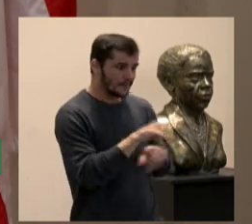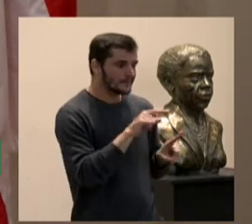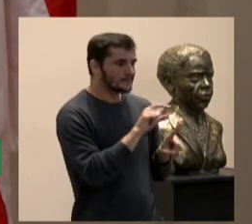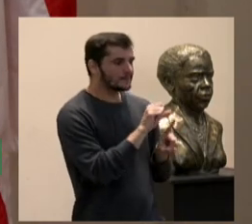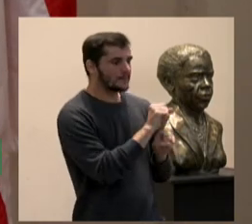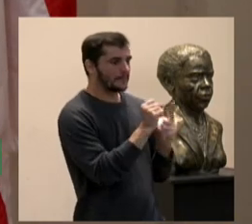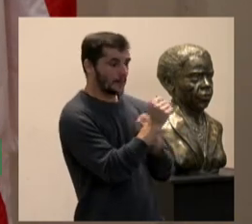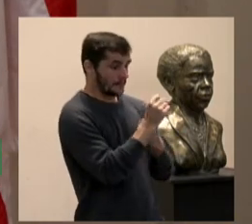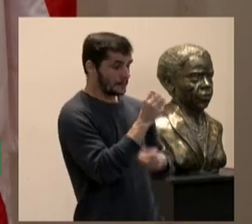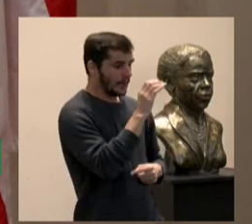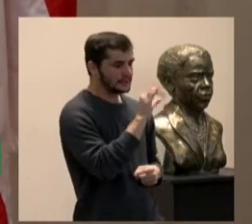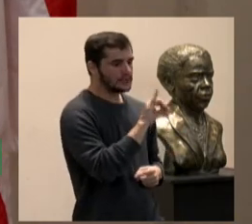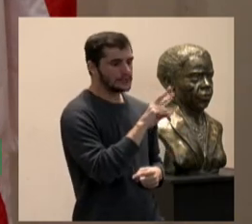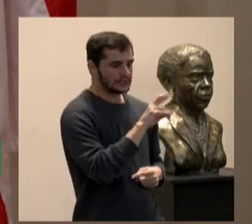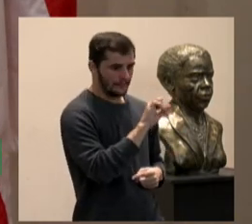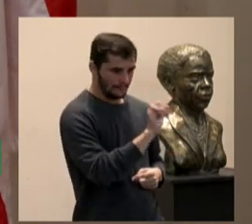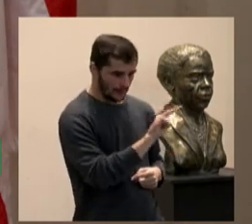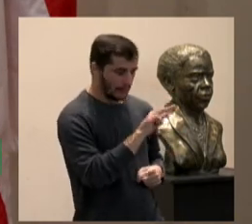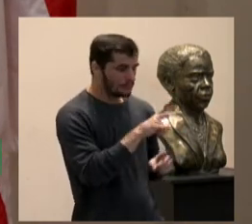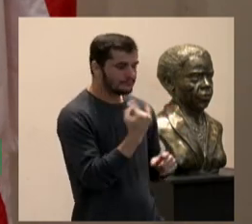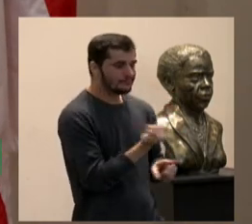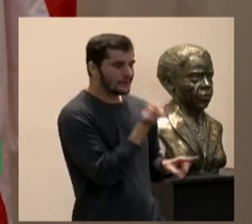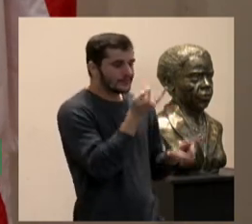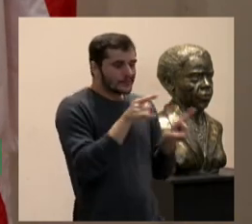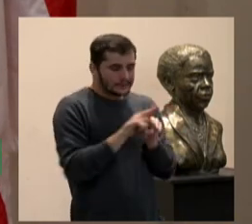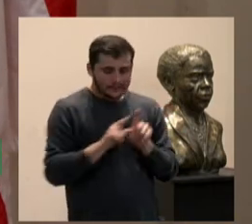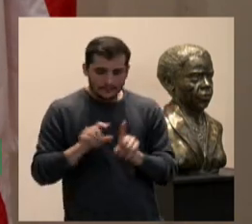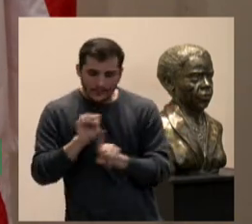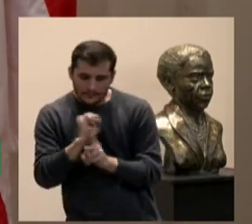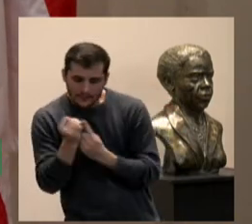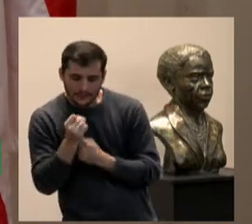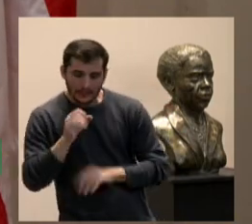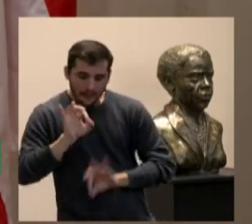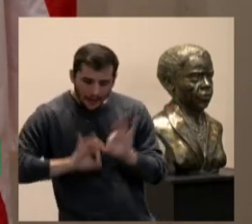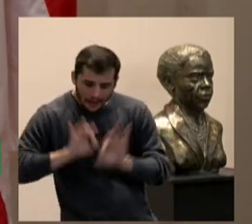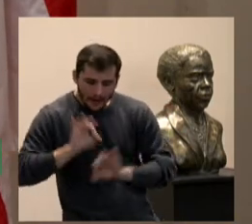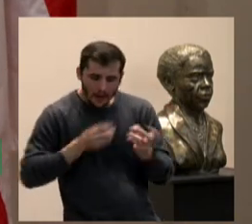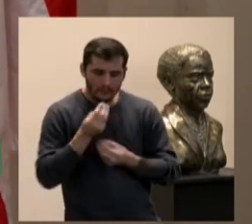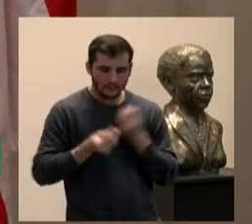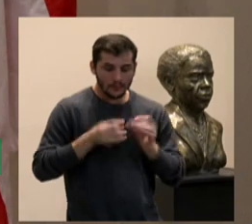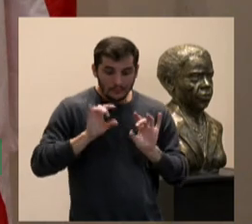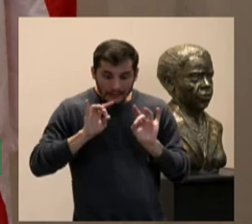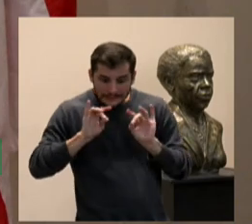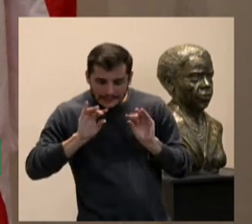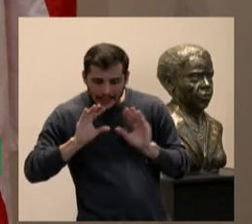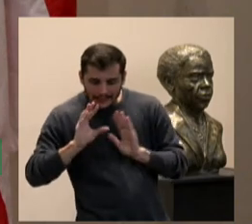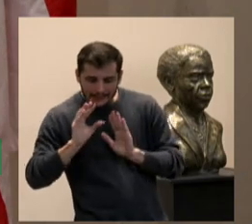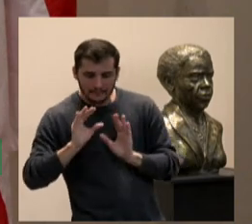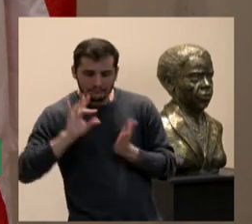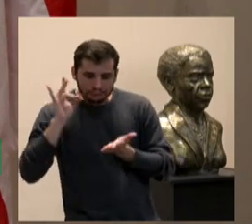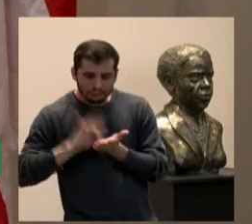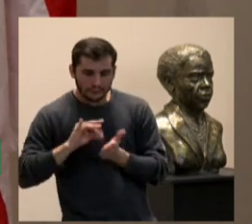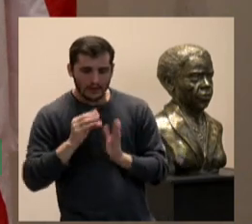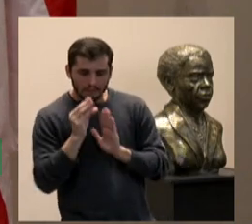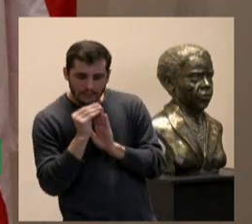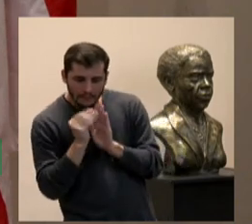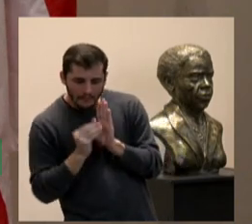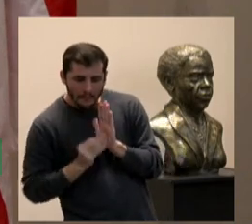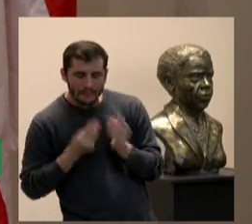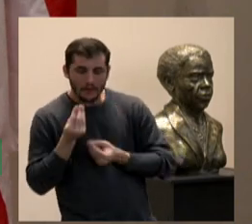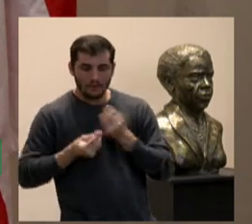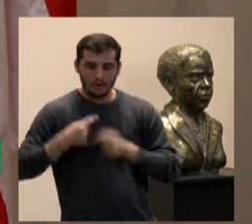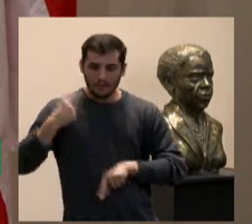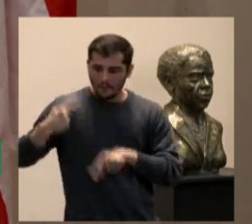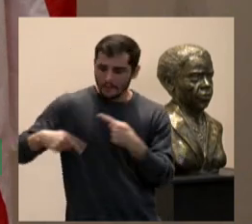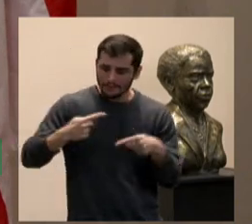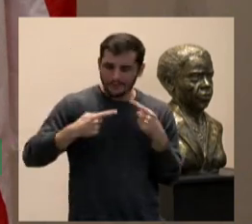civil, da sociedade organizada, na definição, na construção das políticas públicas. E eu não canso